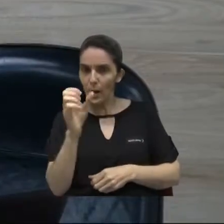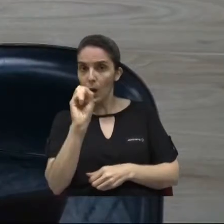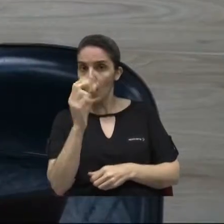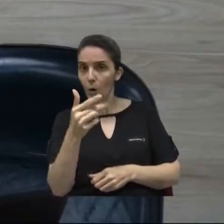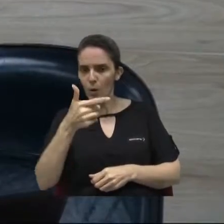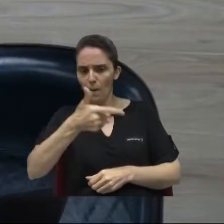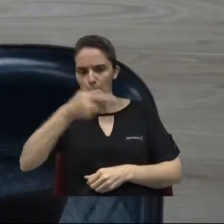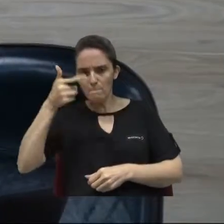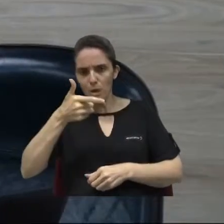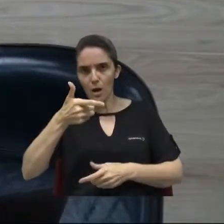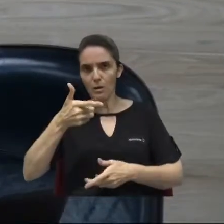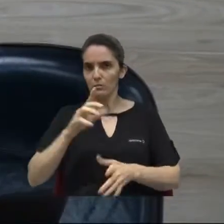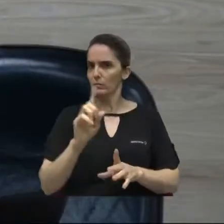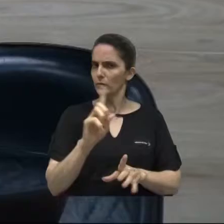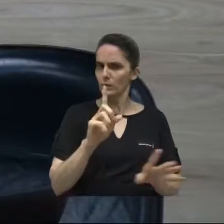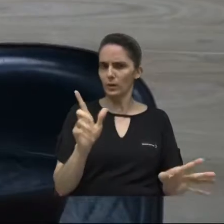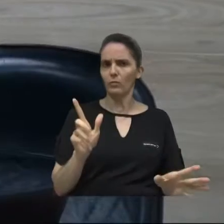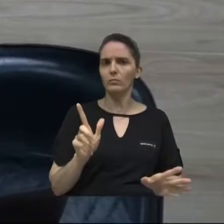essa a colocação.